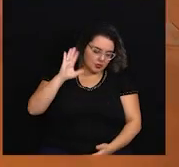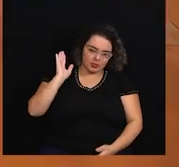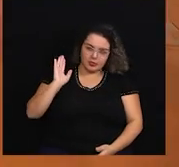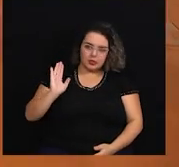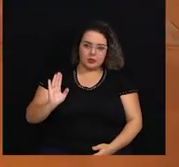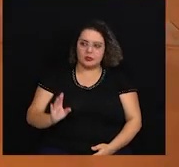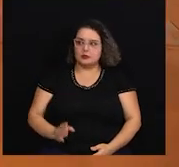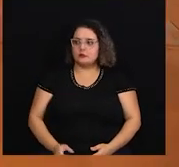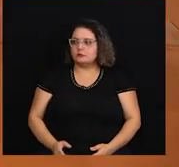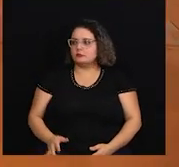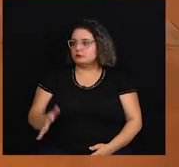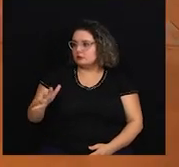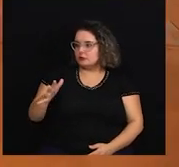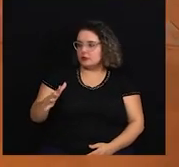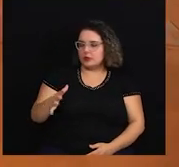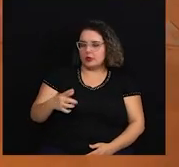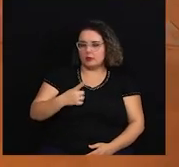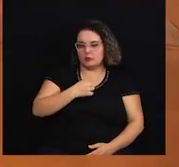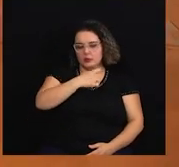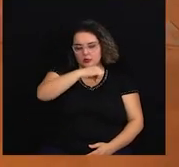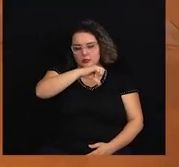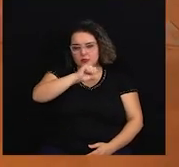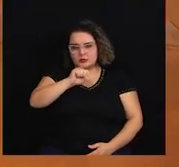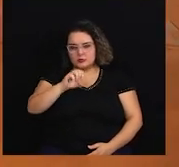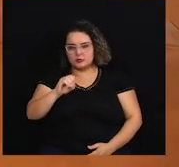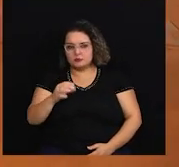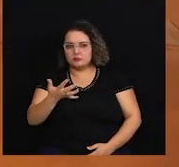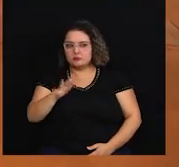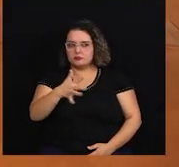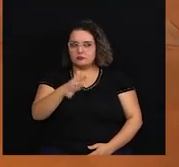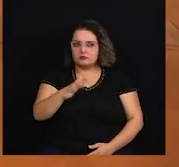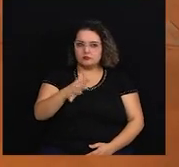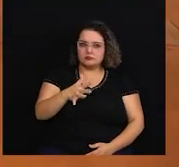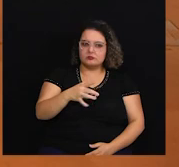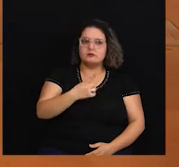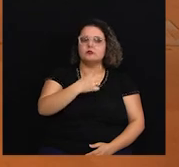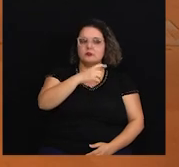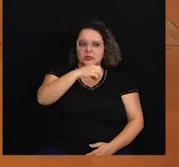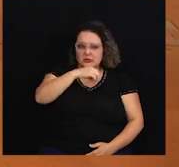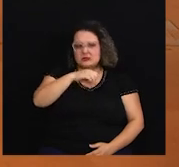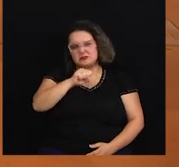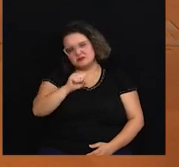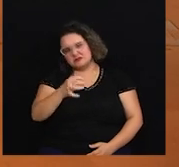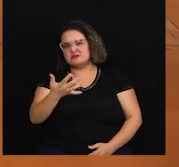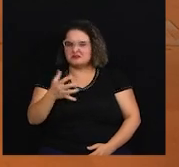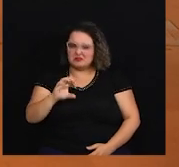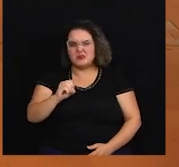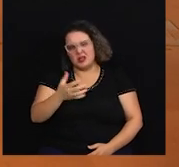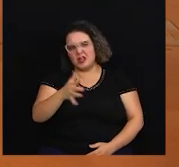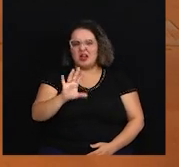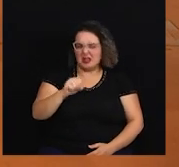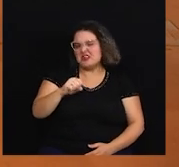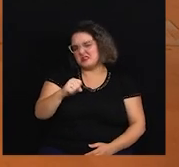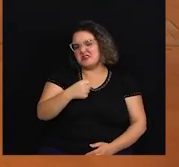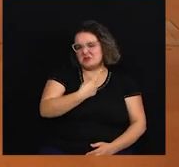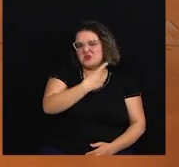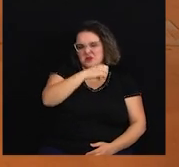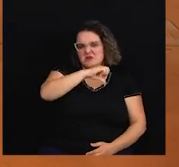Espero que é década de 80 década de 80 vamos ver 80 sem